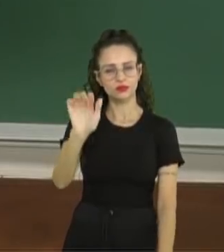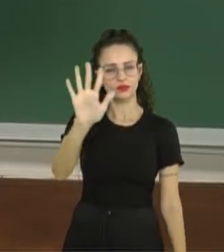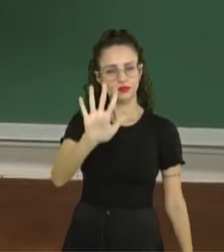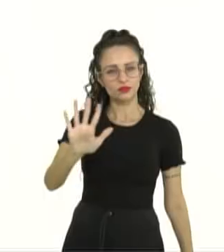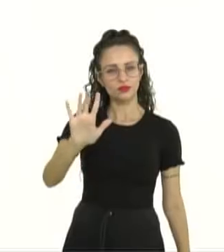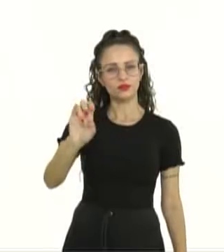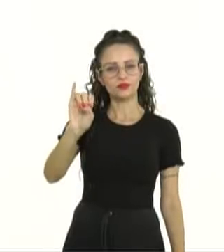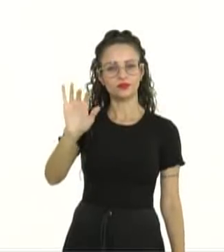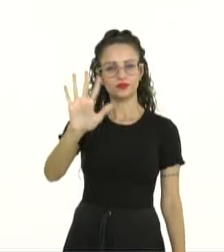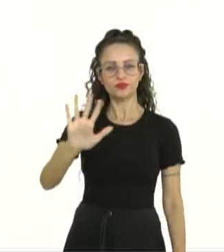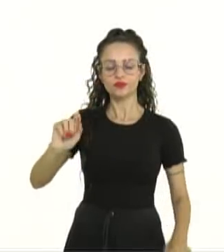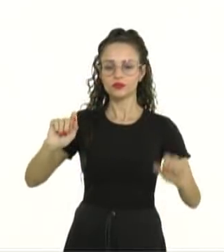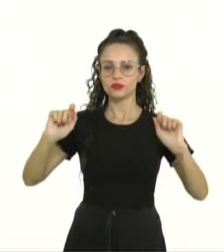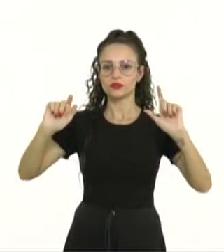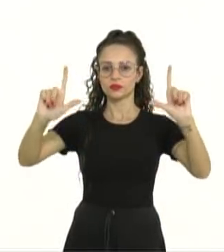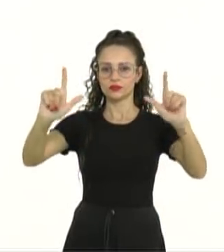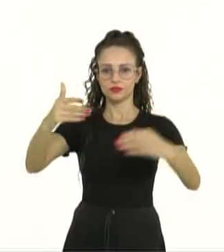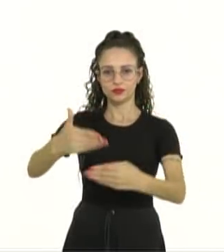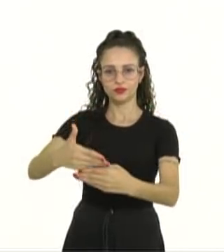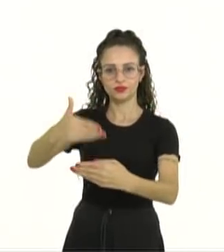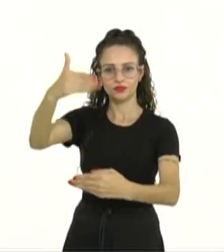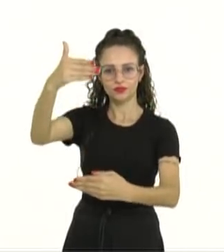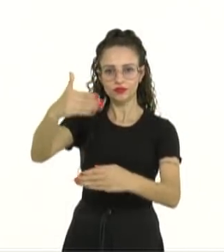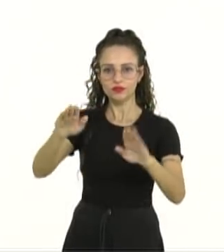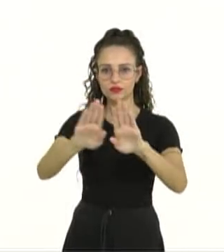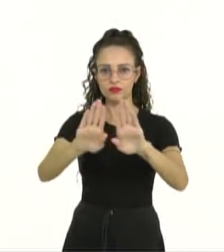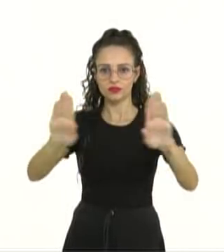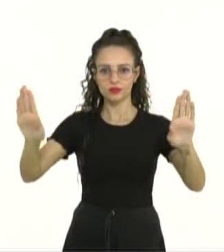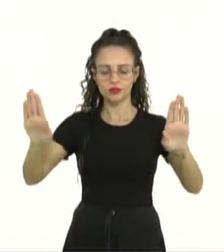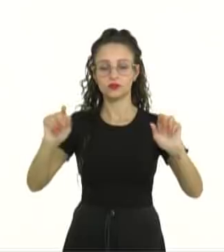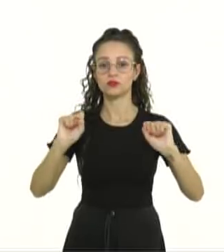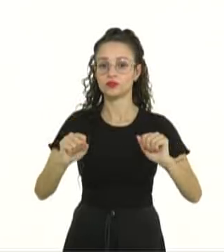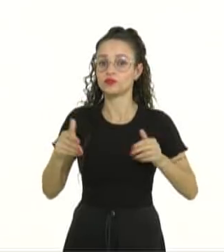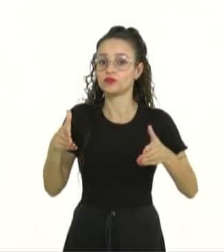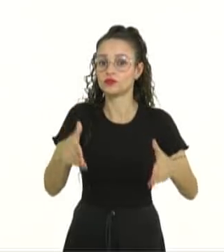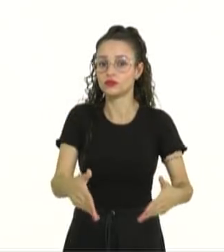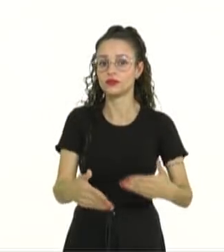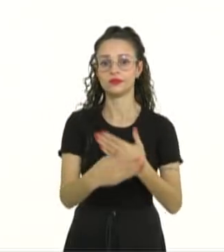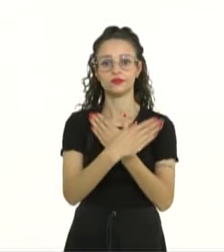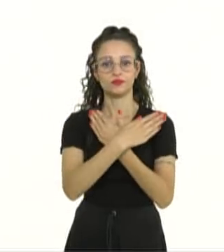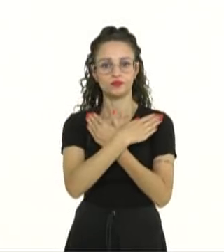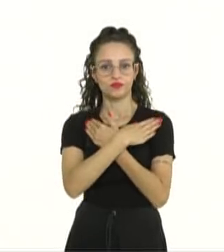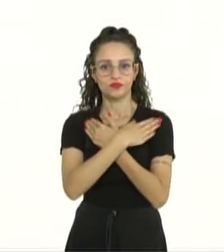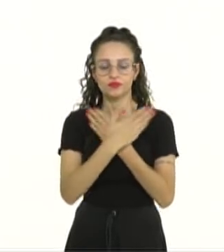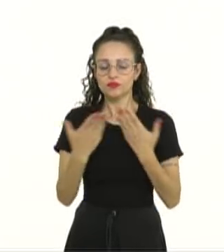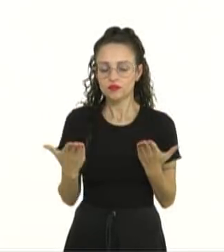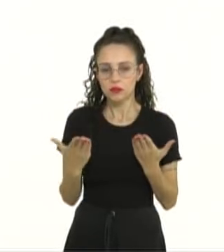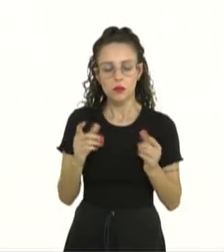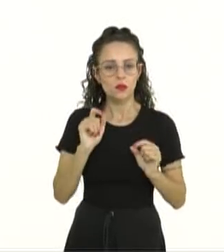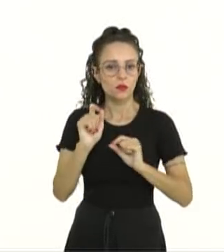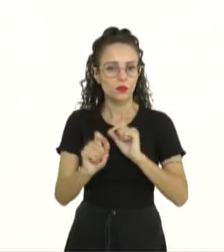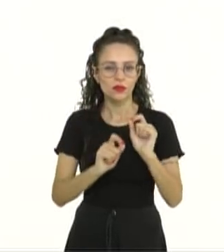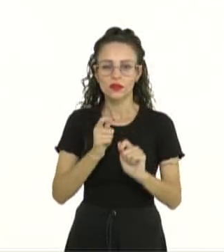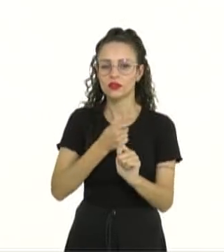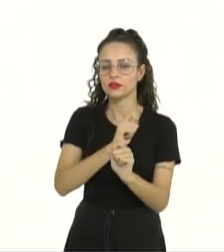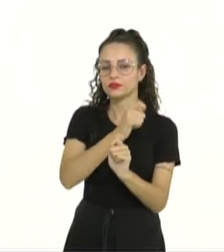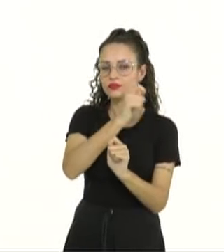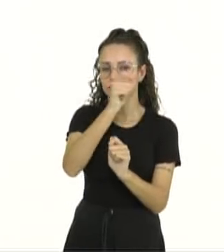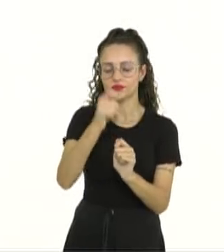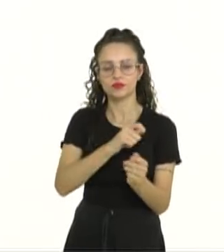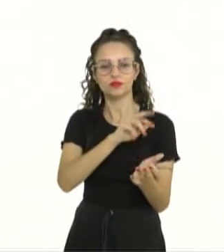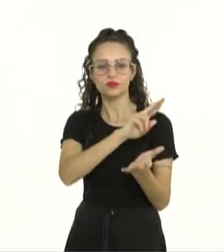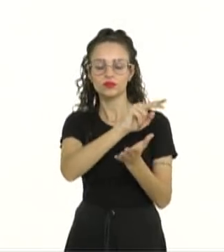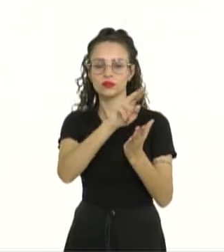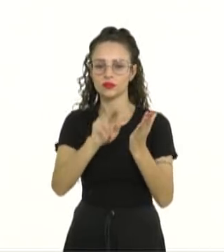imagem pregada na parede da pedra. No caso, pode ser um túmulo, pode ser, enfim, um obelisco, pode ser vários